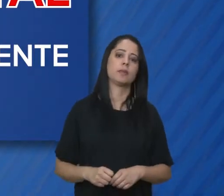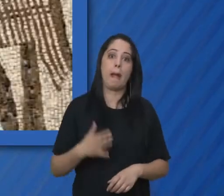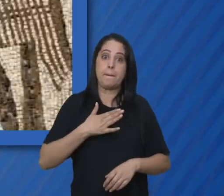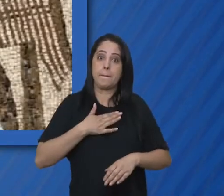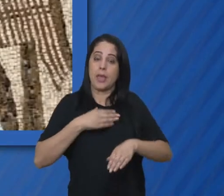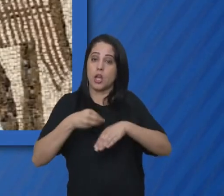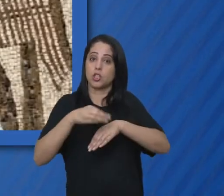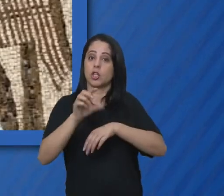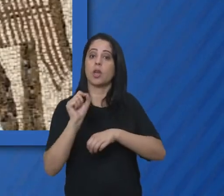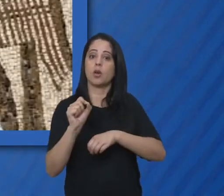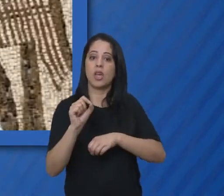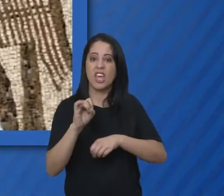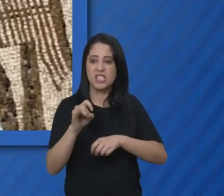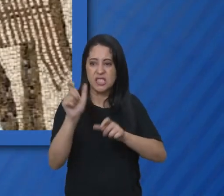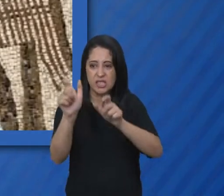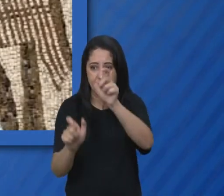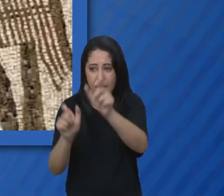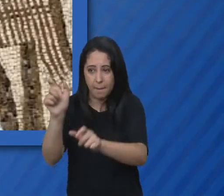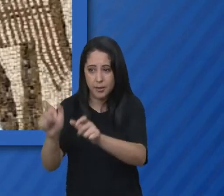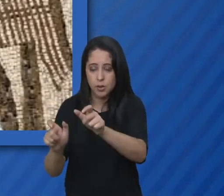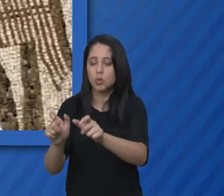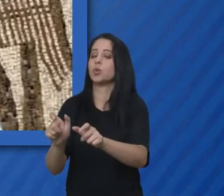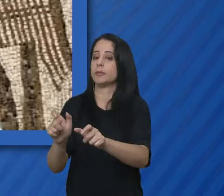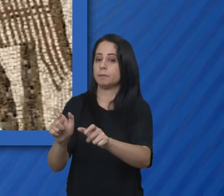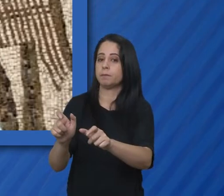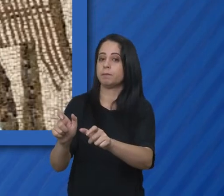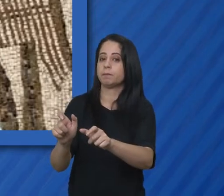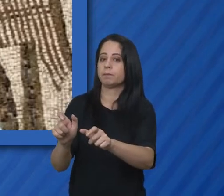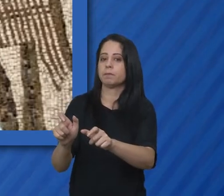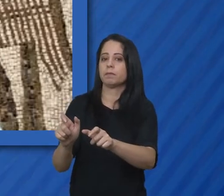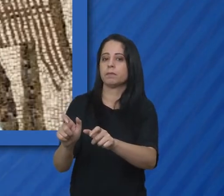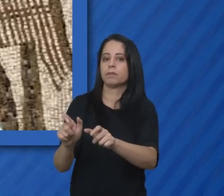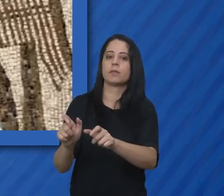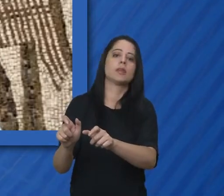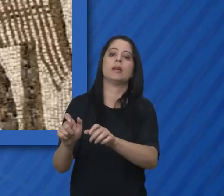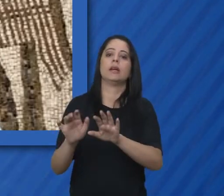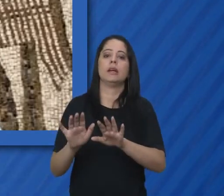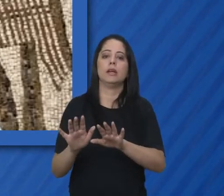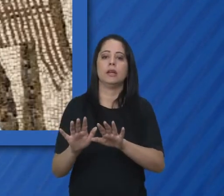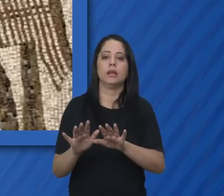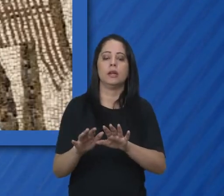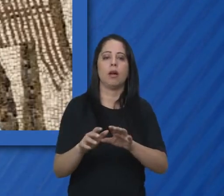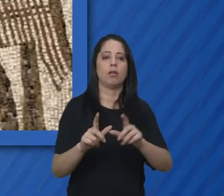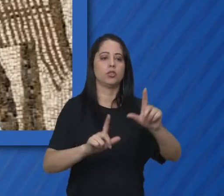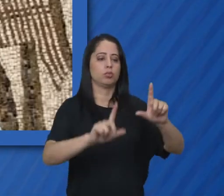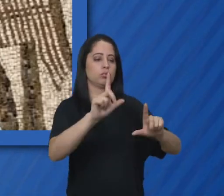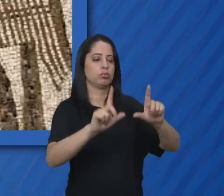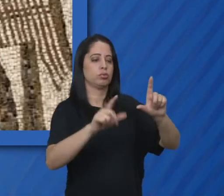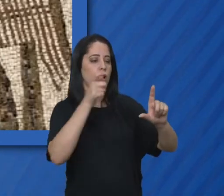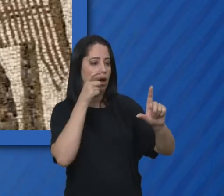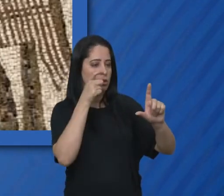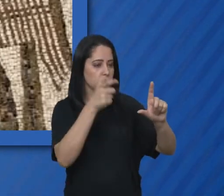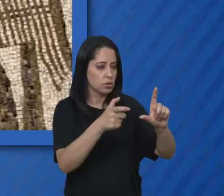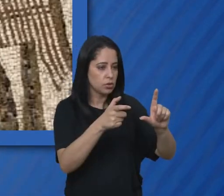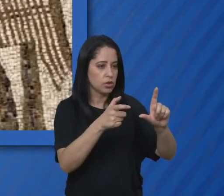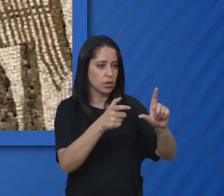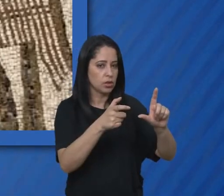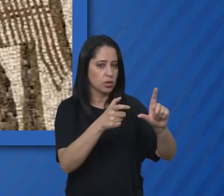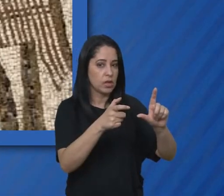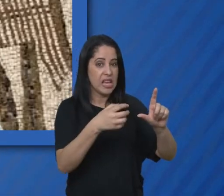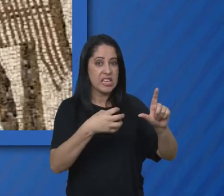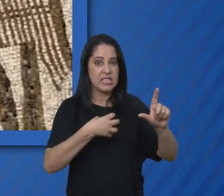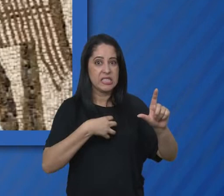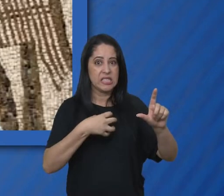aliado. A minha recomendação é, se o indivíduo de repente, ou descansando, assistindo televisão ou fazendo